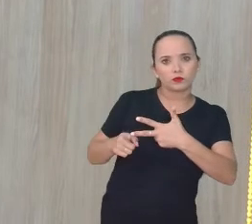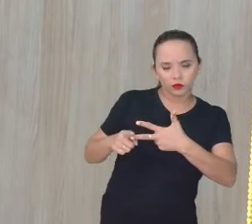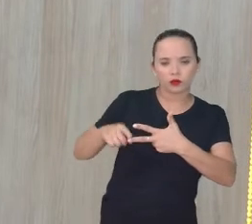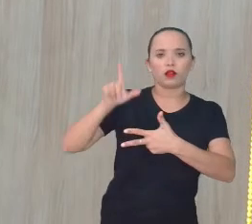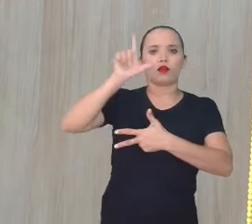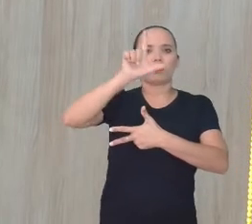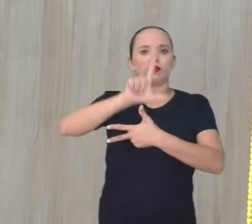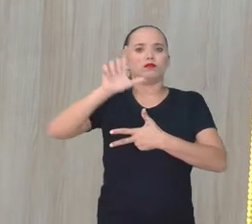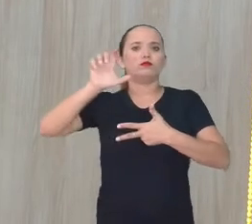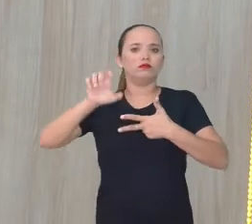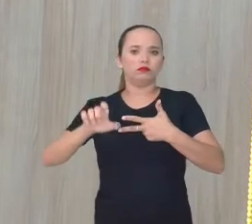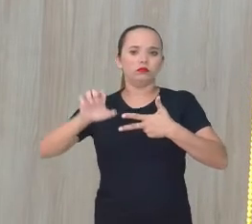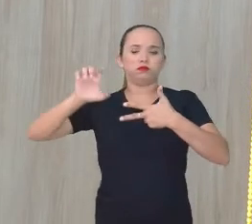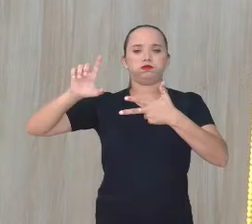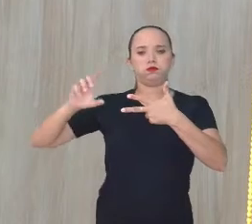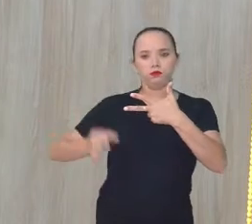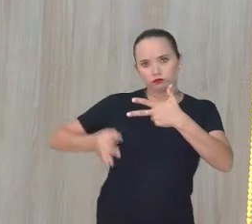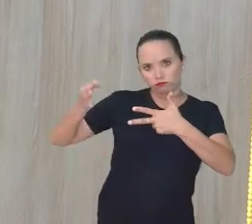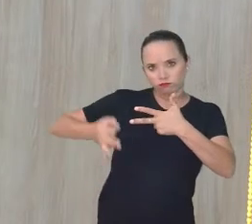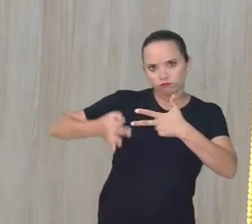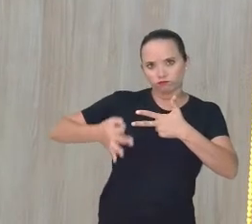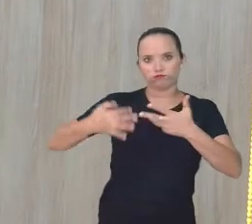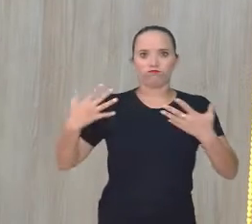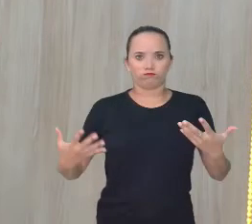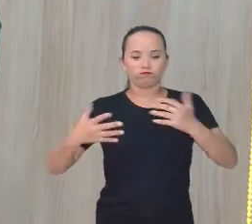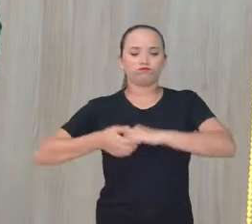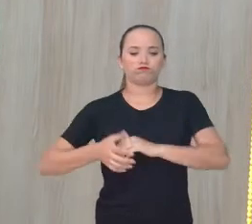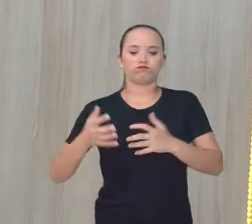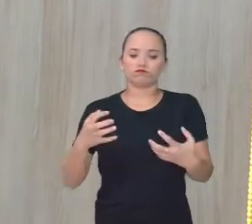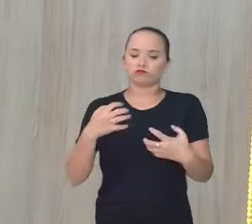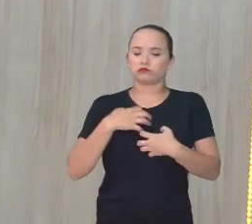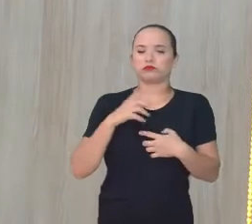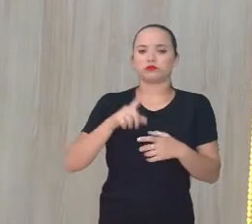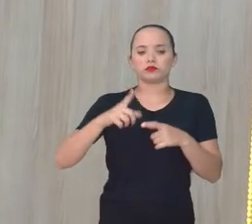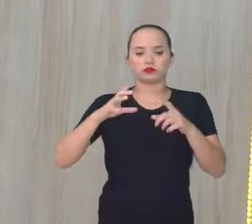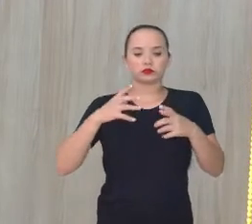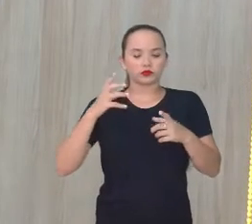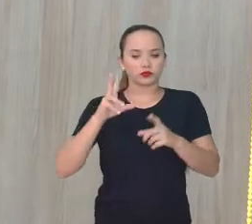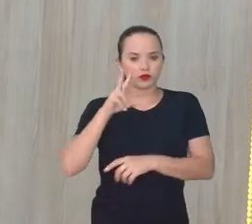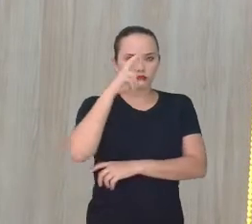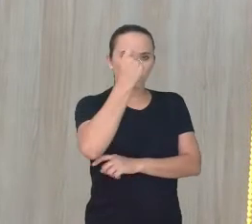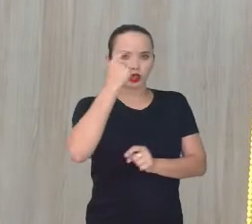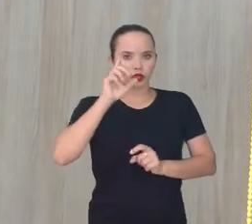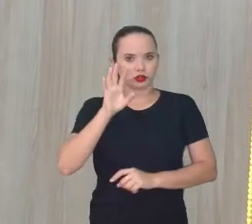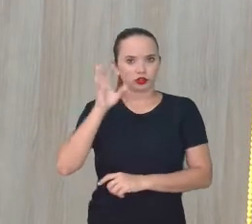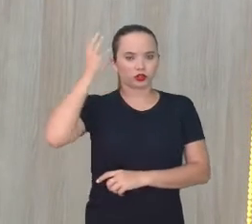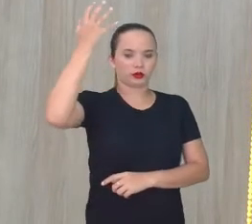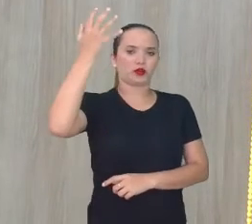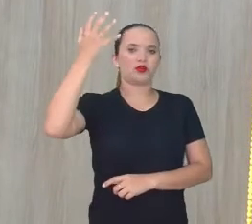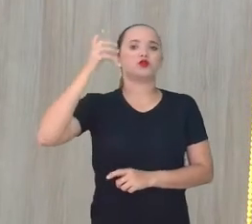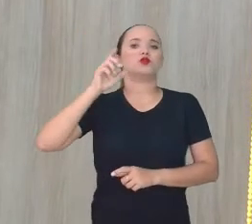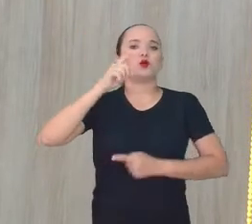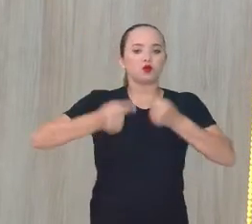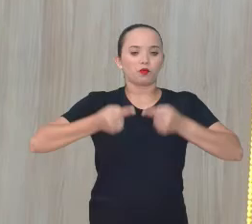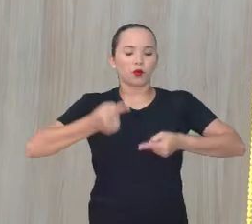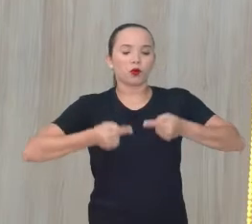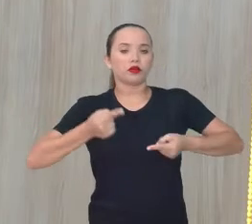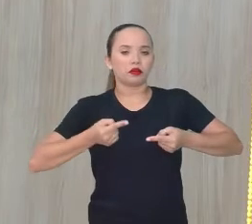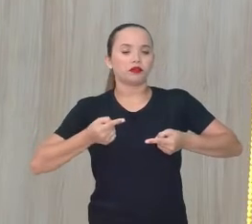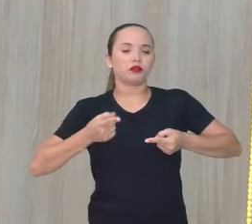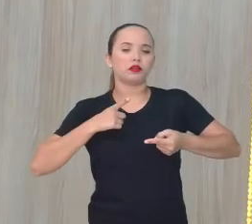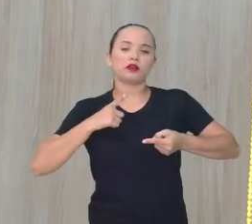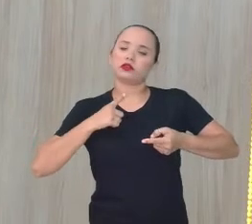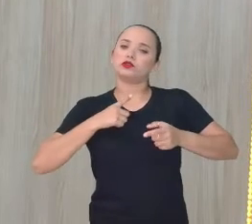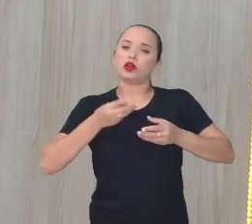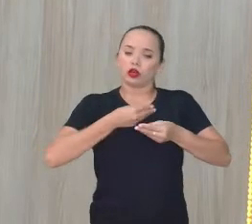estão associadas às formas onde o poder político, ou como o poder político, ou pelas quais o poder político,